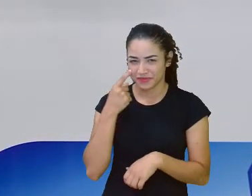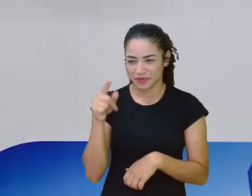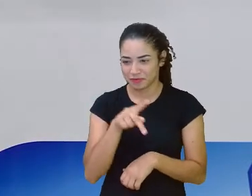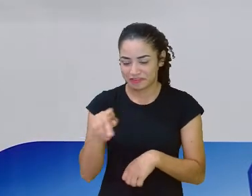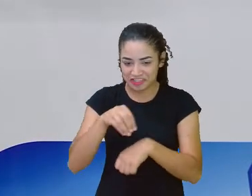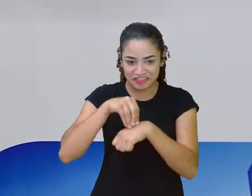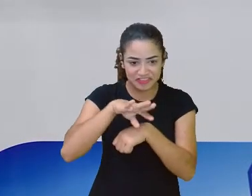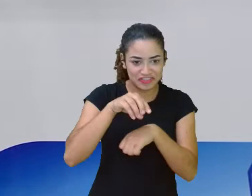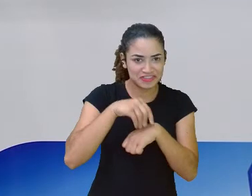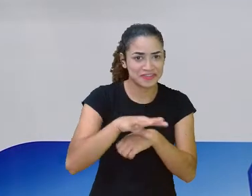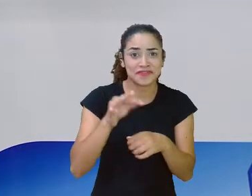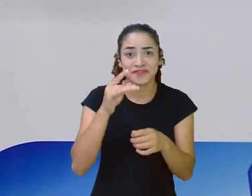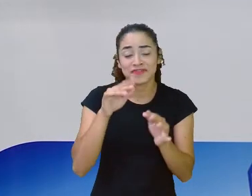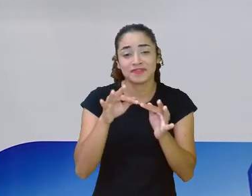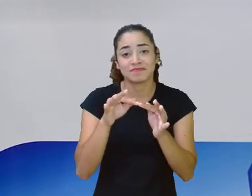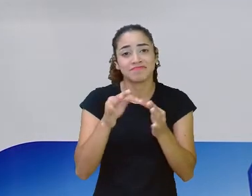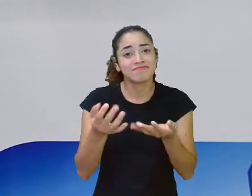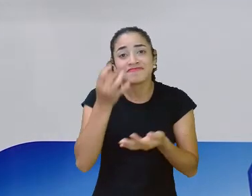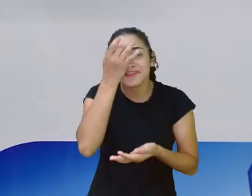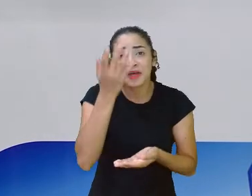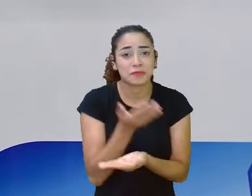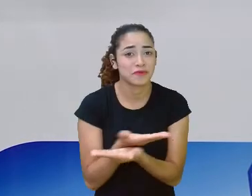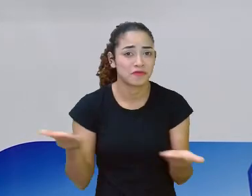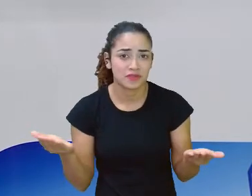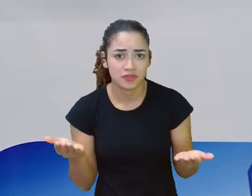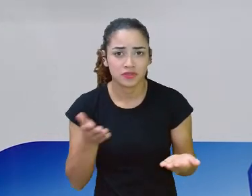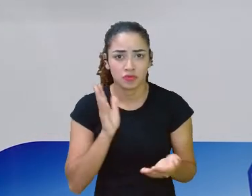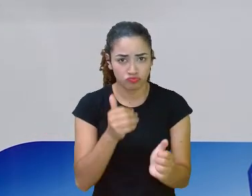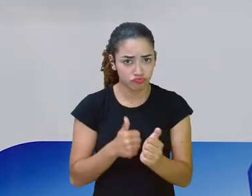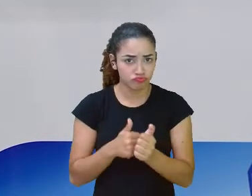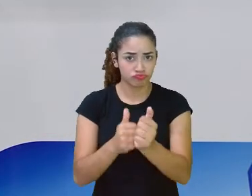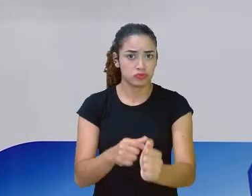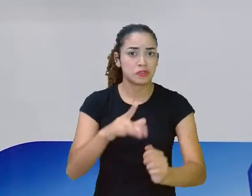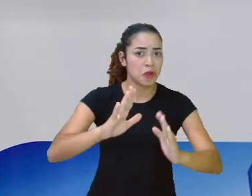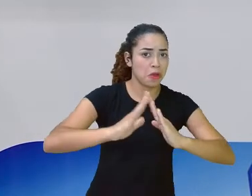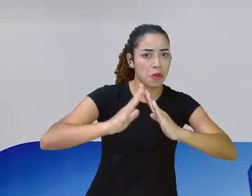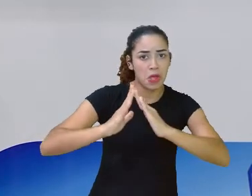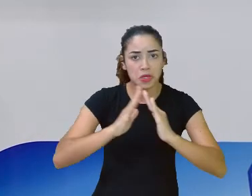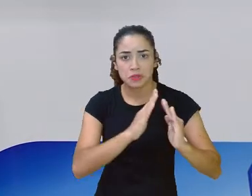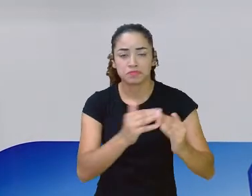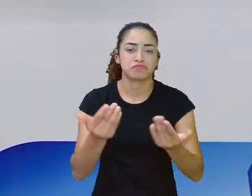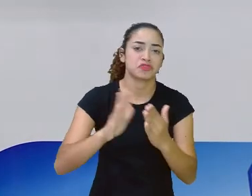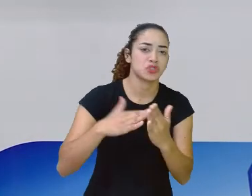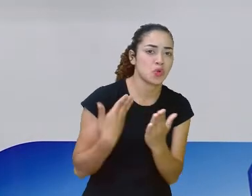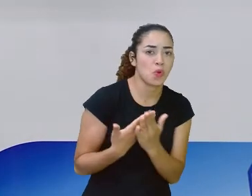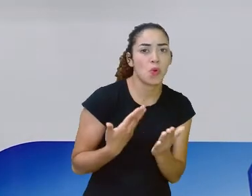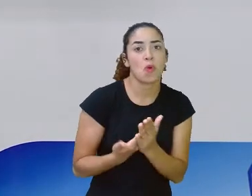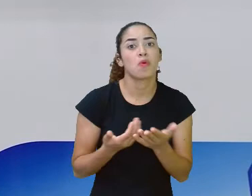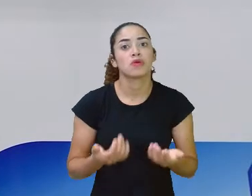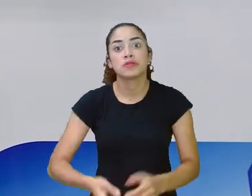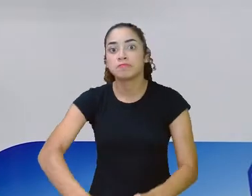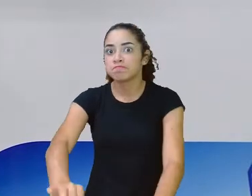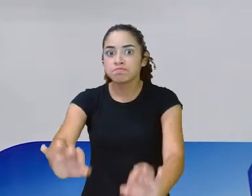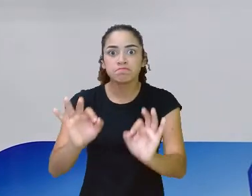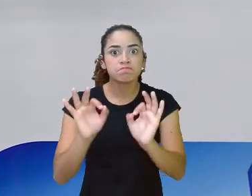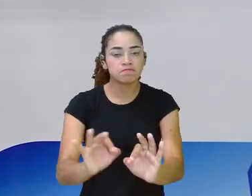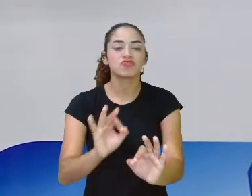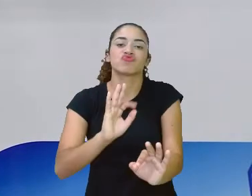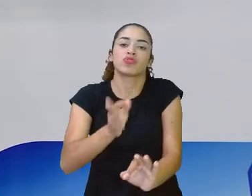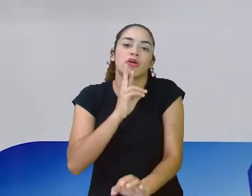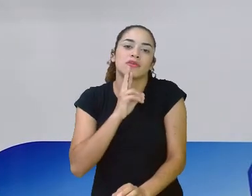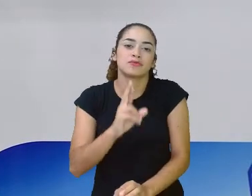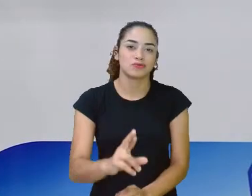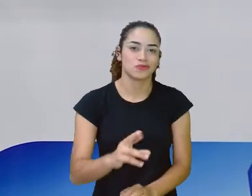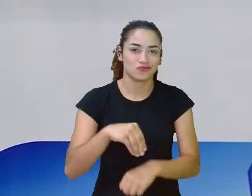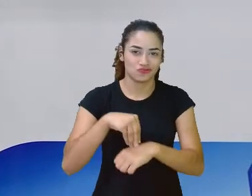Sinara facilitam demais, viu? Estão acompanhando? Quem está em casa, quem está na escola, com certeza já respondeu por